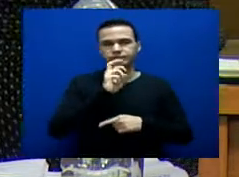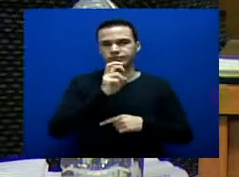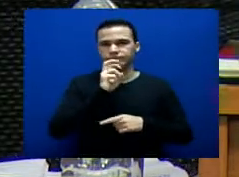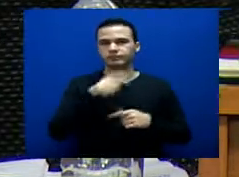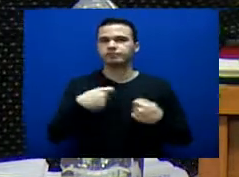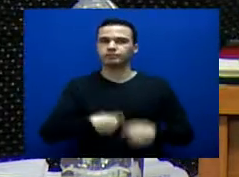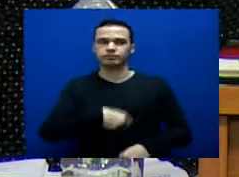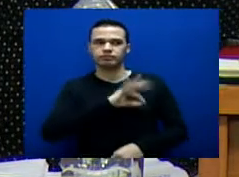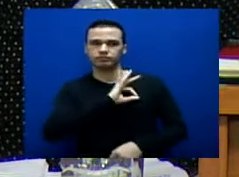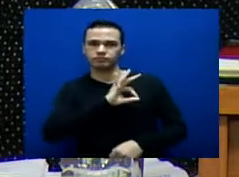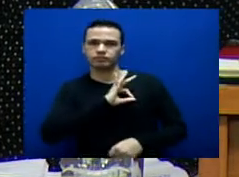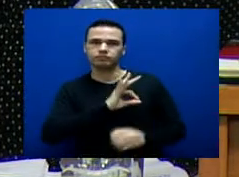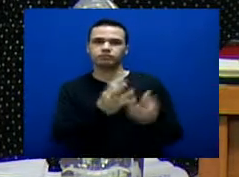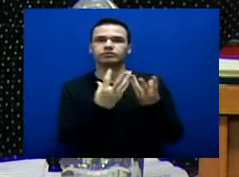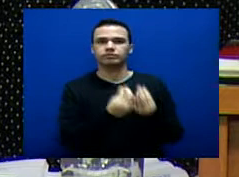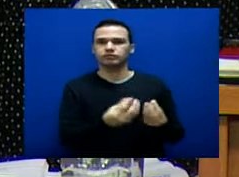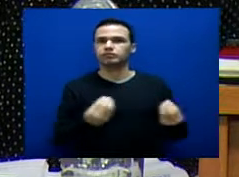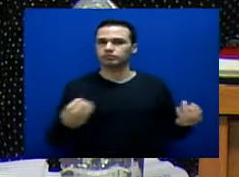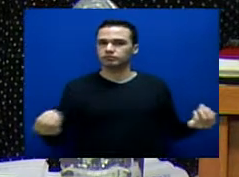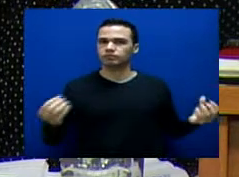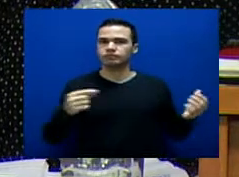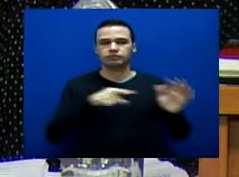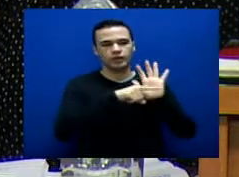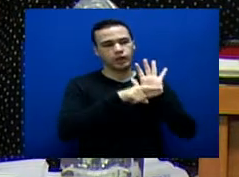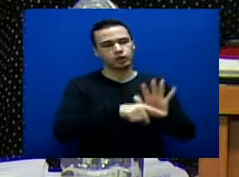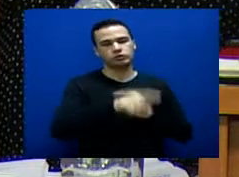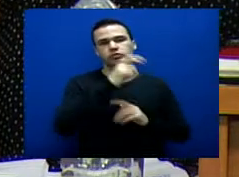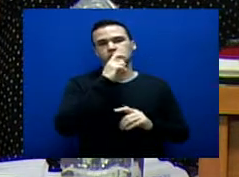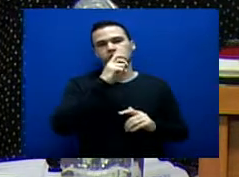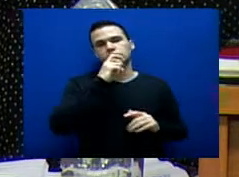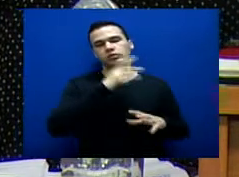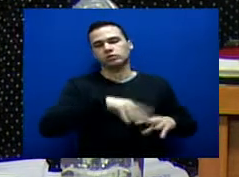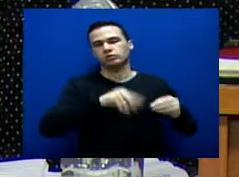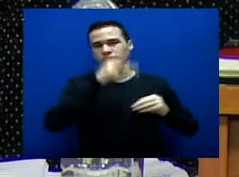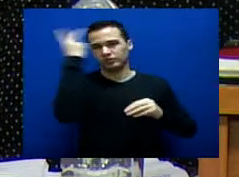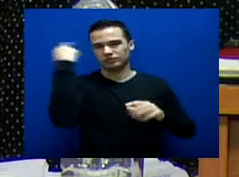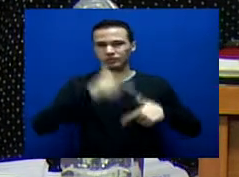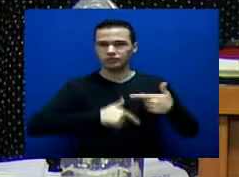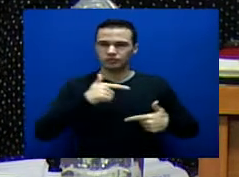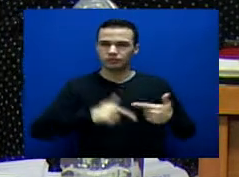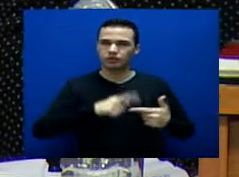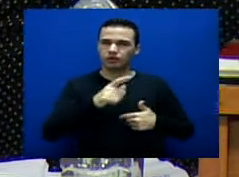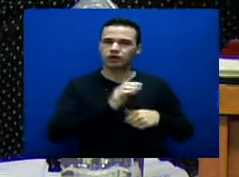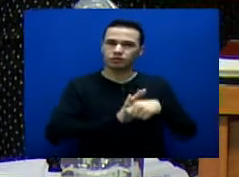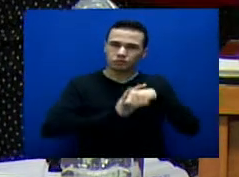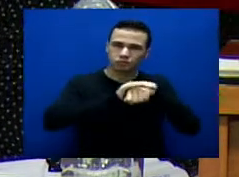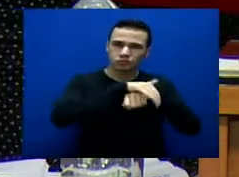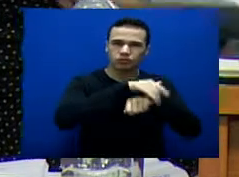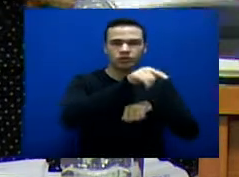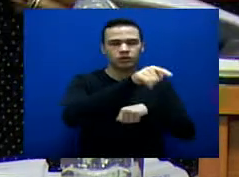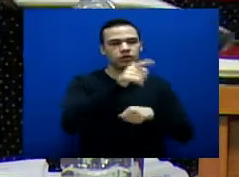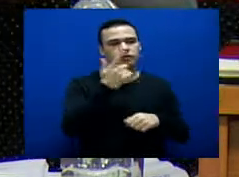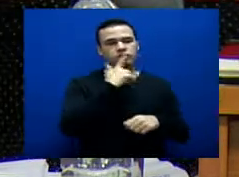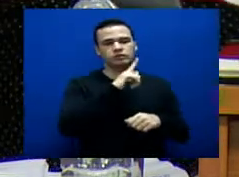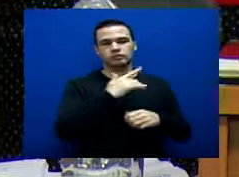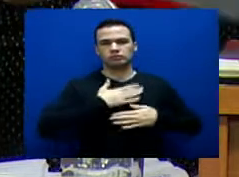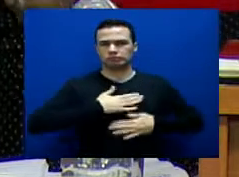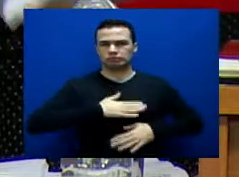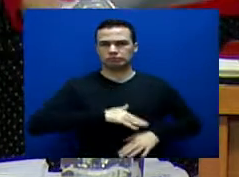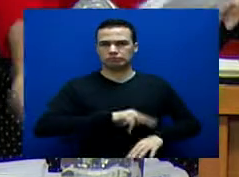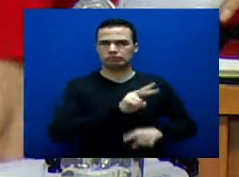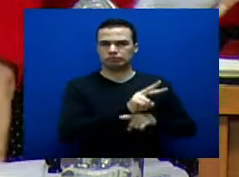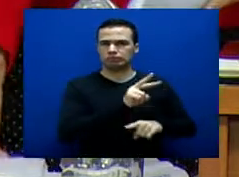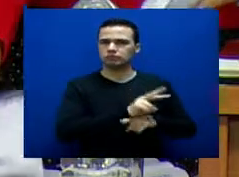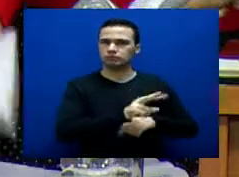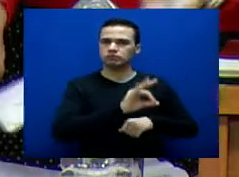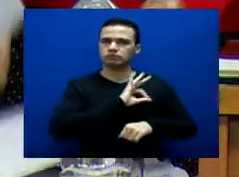brigar, fortalecer aí para que tenhamos mais segurança, para que esses, né, trabalhadores aí que trabalham no período noturno tenham mais segurança em seu